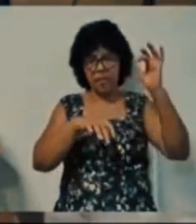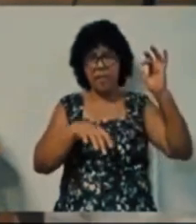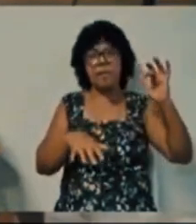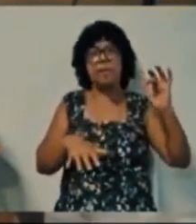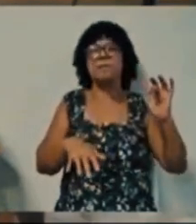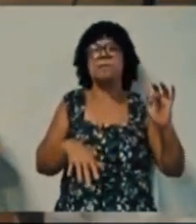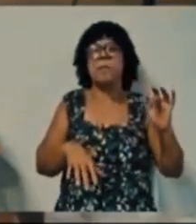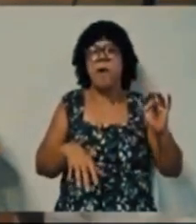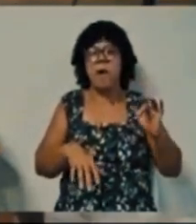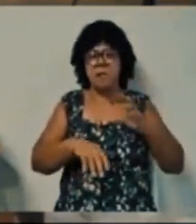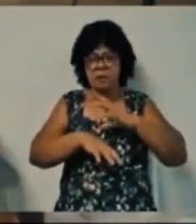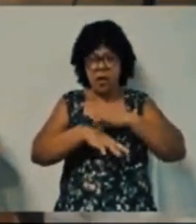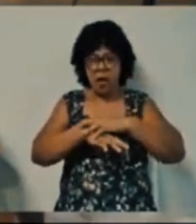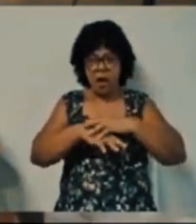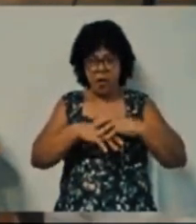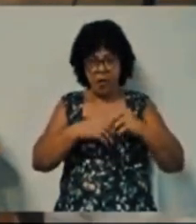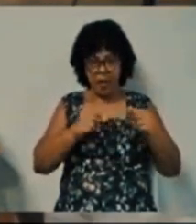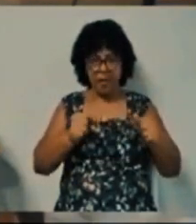corpo.